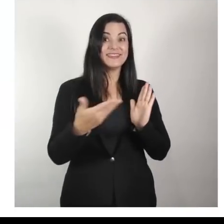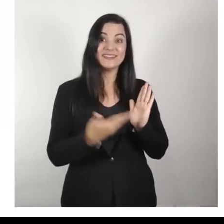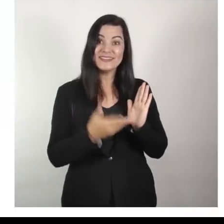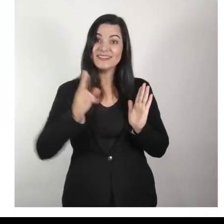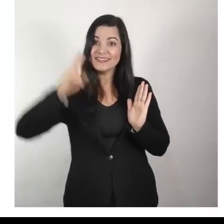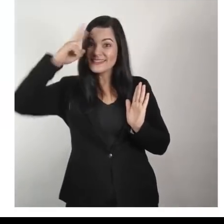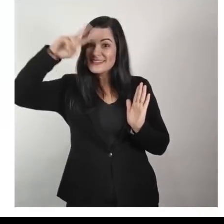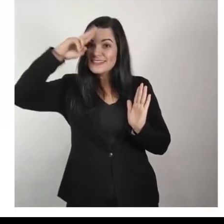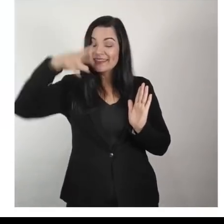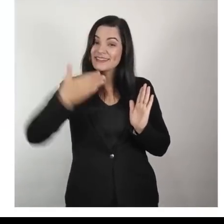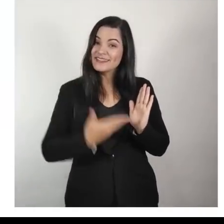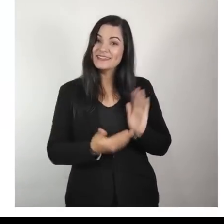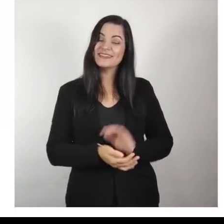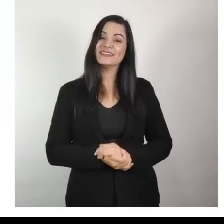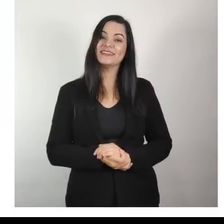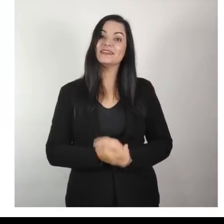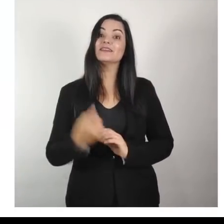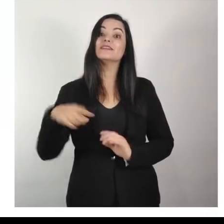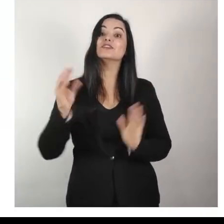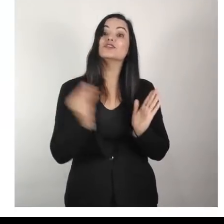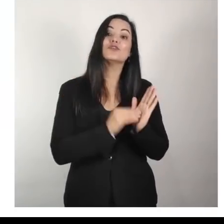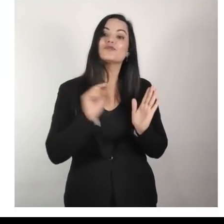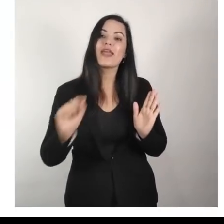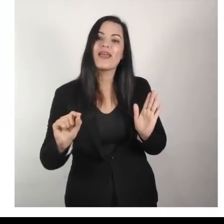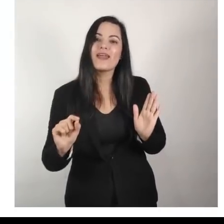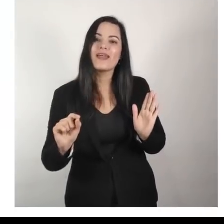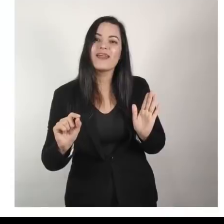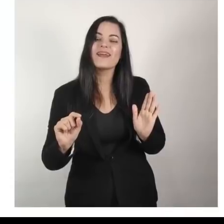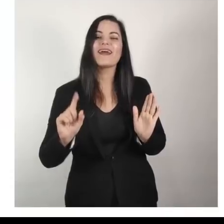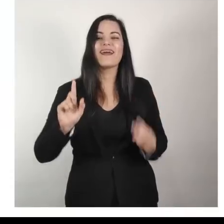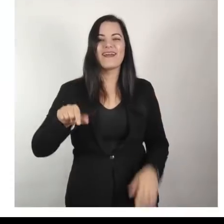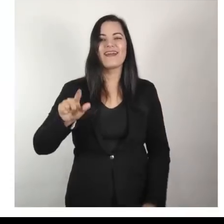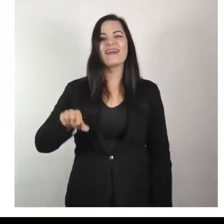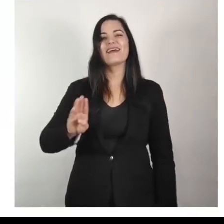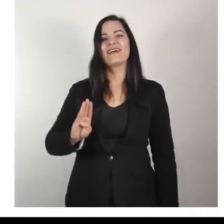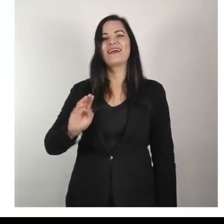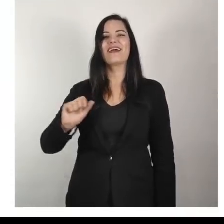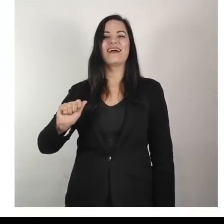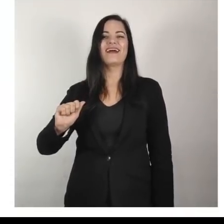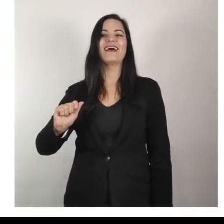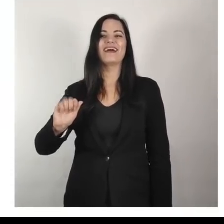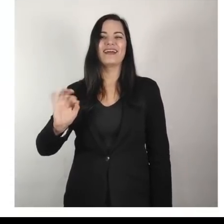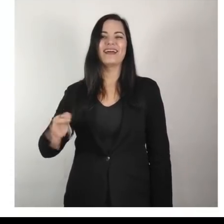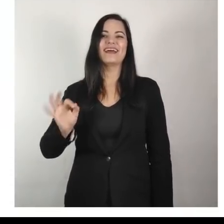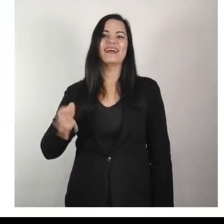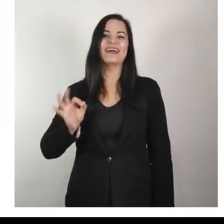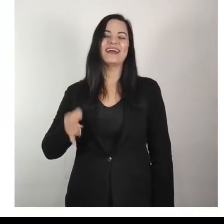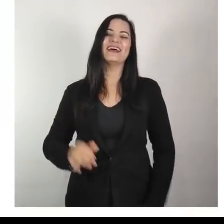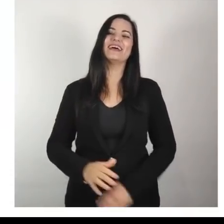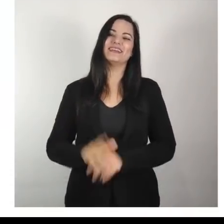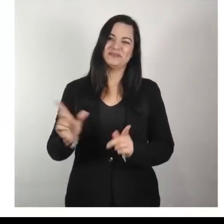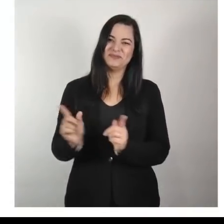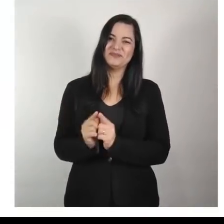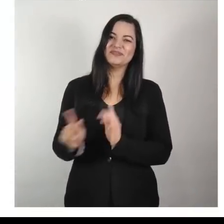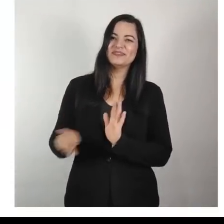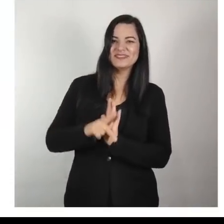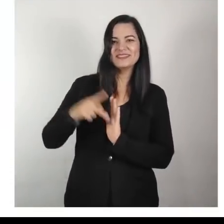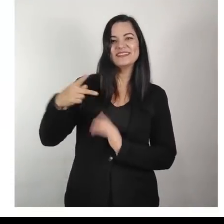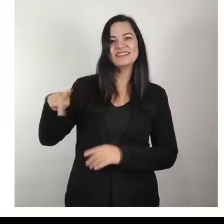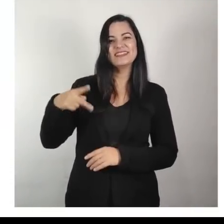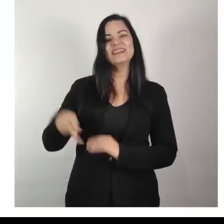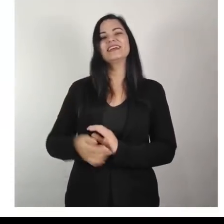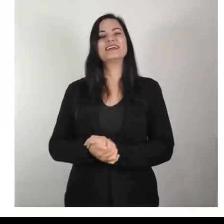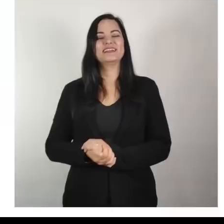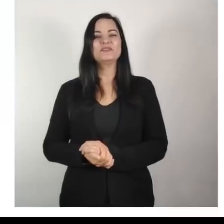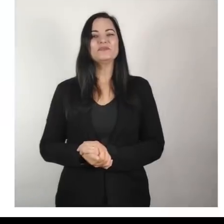Anotem aí. O que vocês colocaram? Isso mesmo, BA. É a sigla do